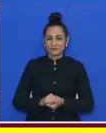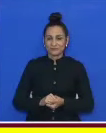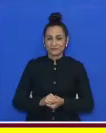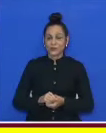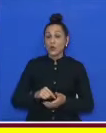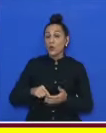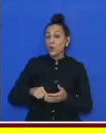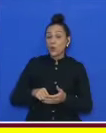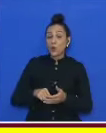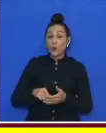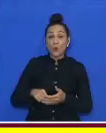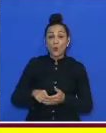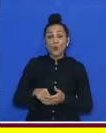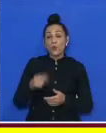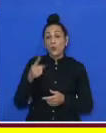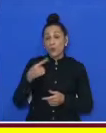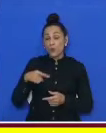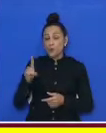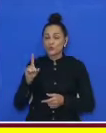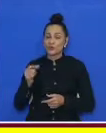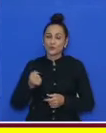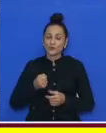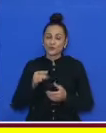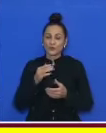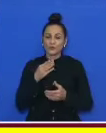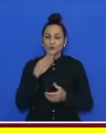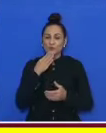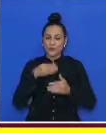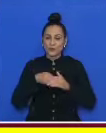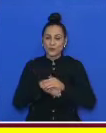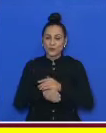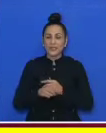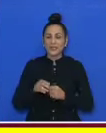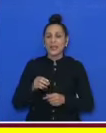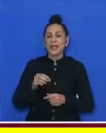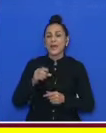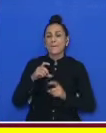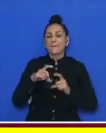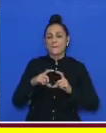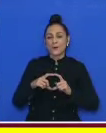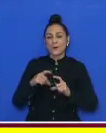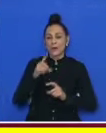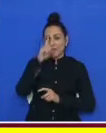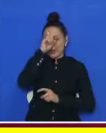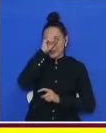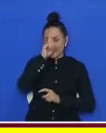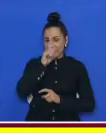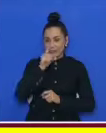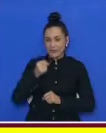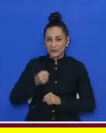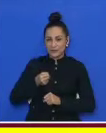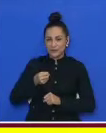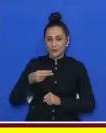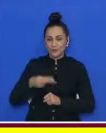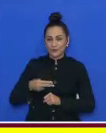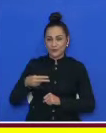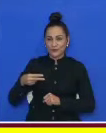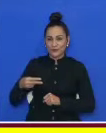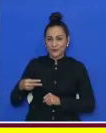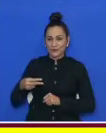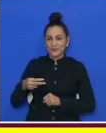O sétimo e último número da Time Mania. Pode chamar. Vem sorte, vem sorte. Bola amarela, número 22.